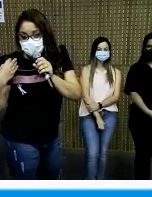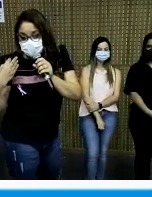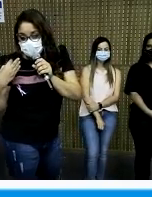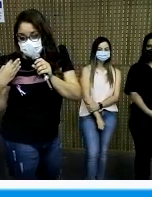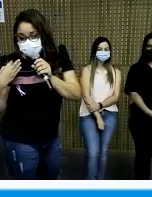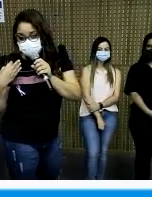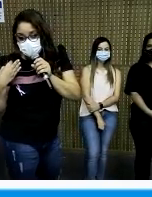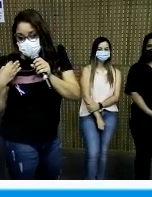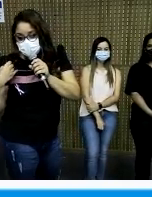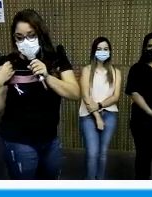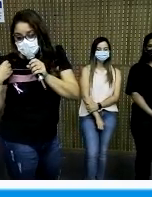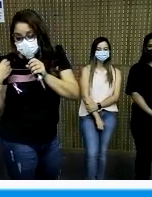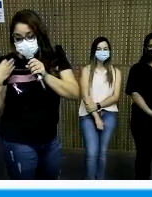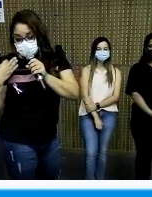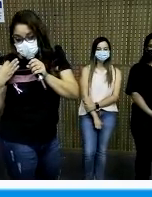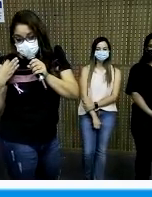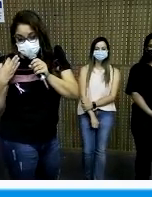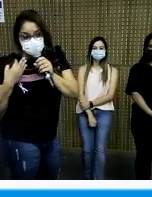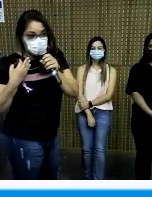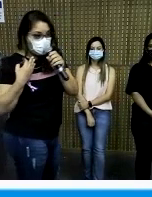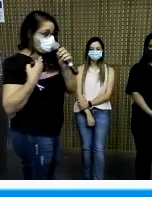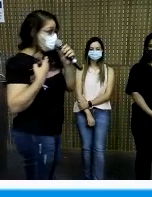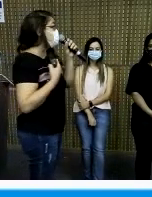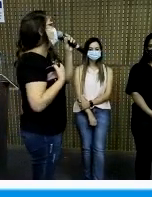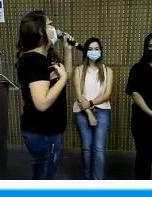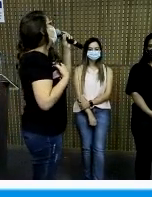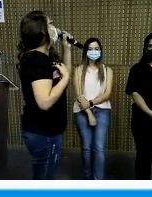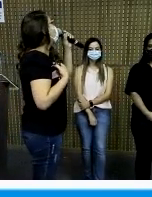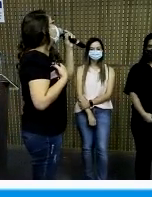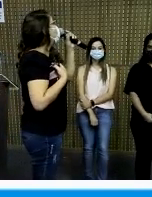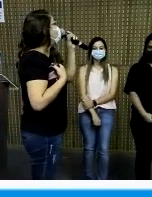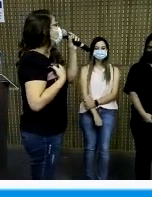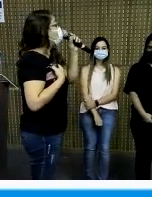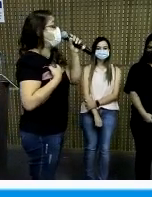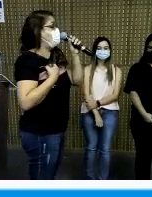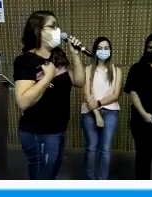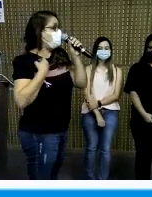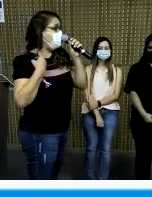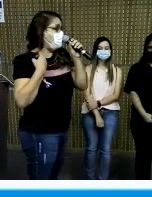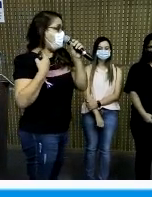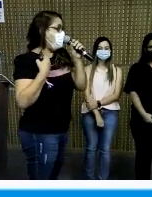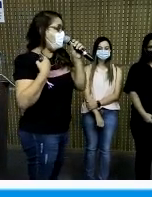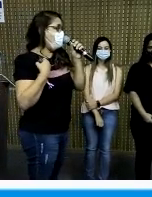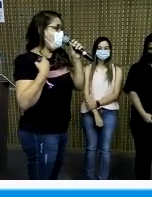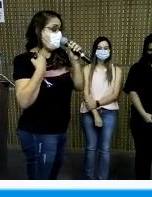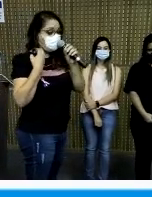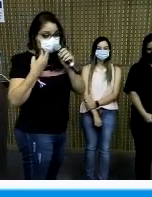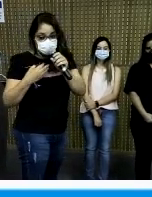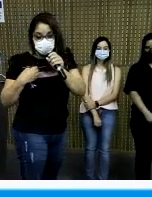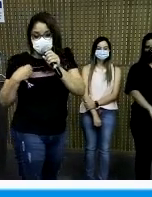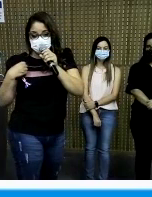o Monitora, né? O monitoramento dos pacientes com Covid, que, né?